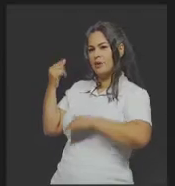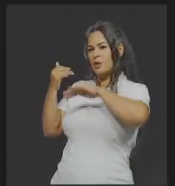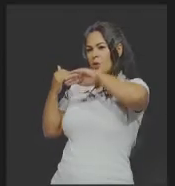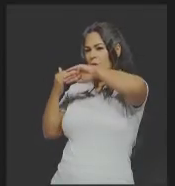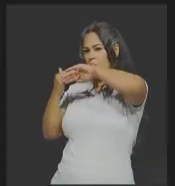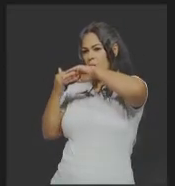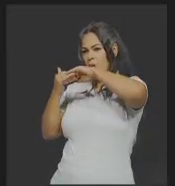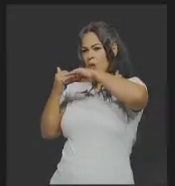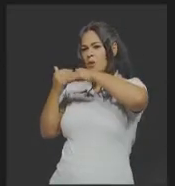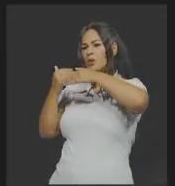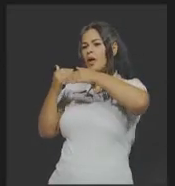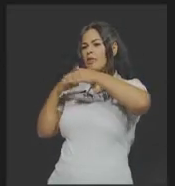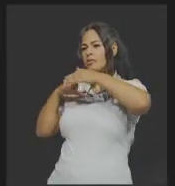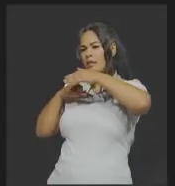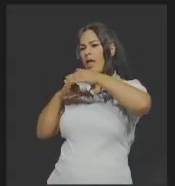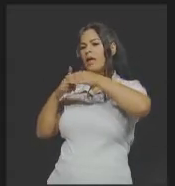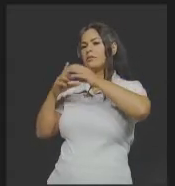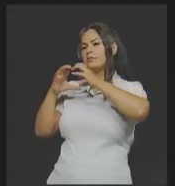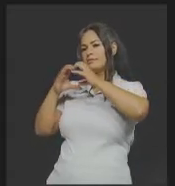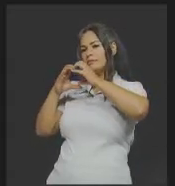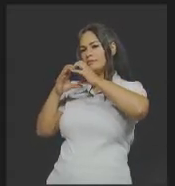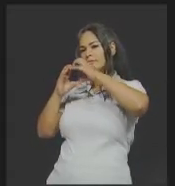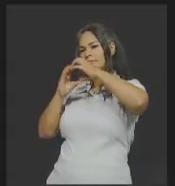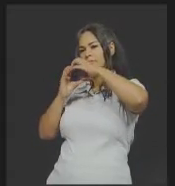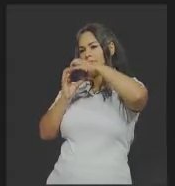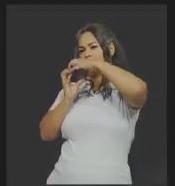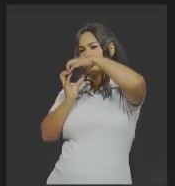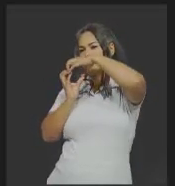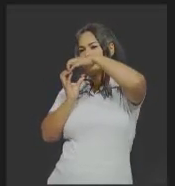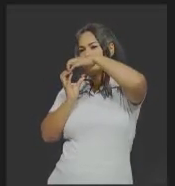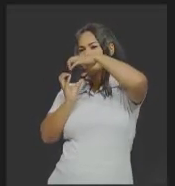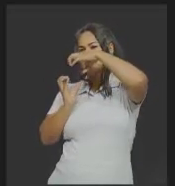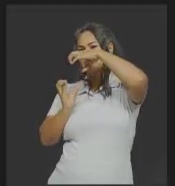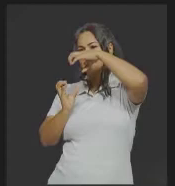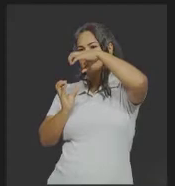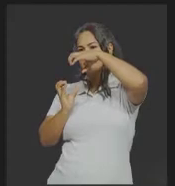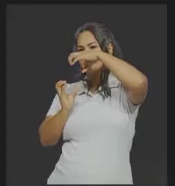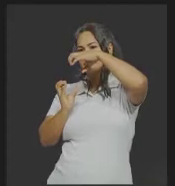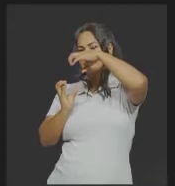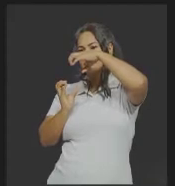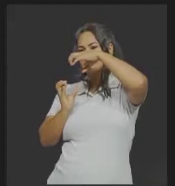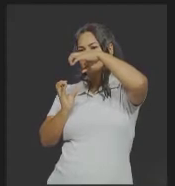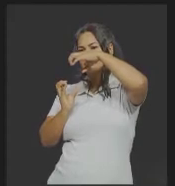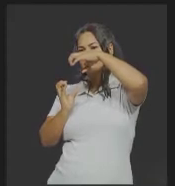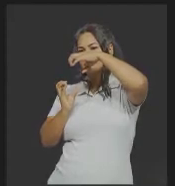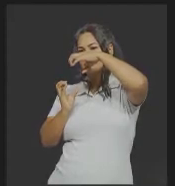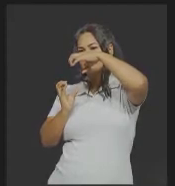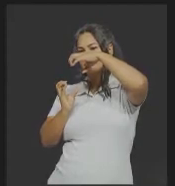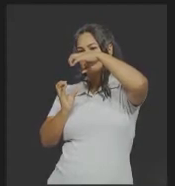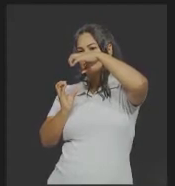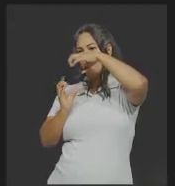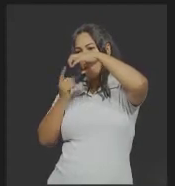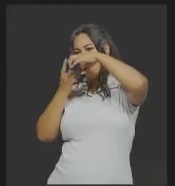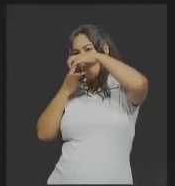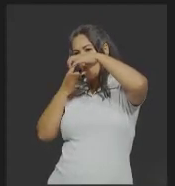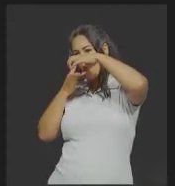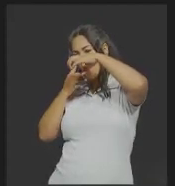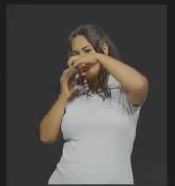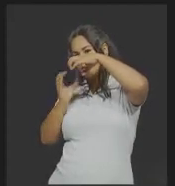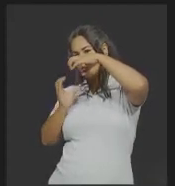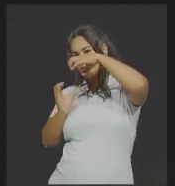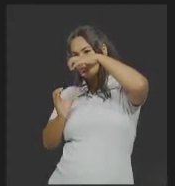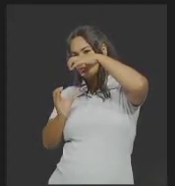hipotálamo, onde está a glândula pineal, e logo abaixo do hipotálamo ali, à direita da figura, você vê